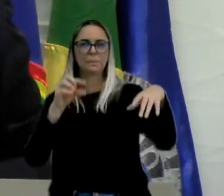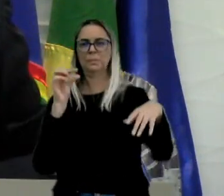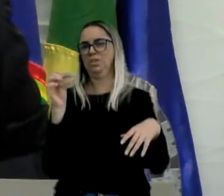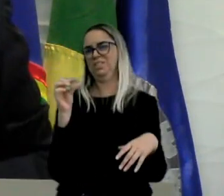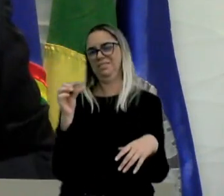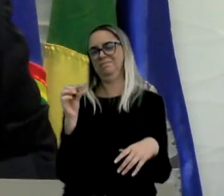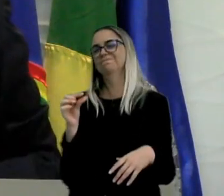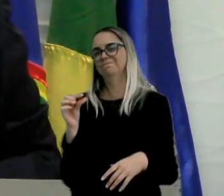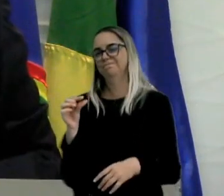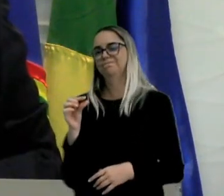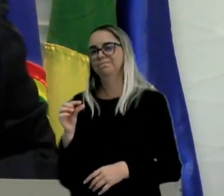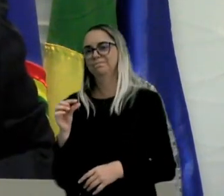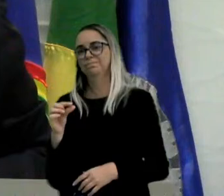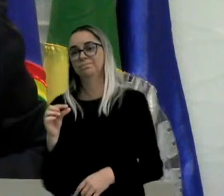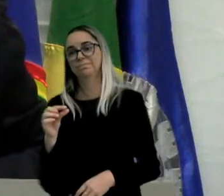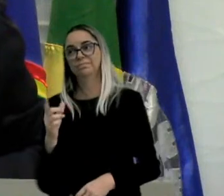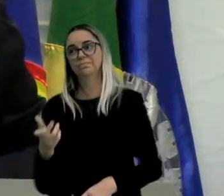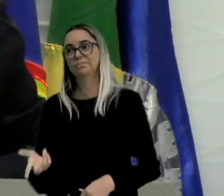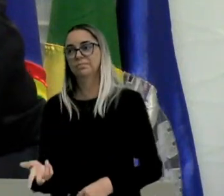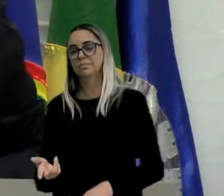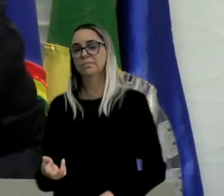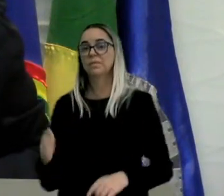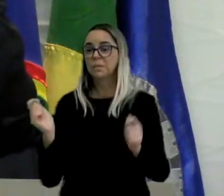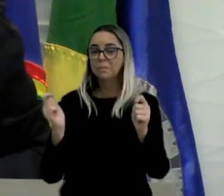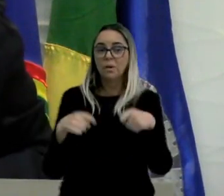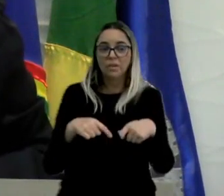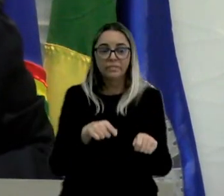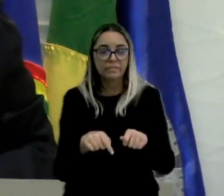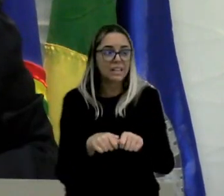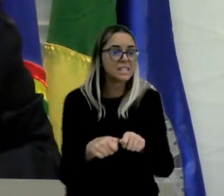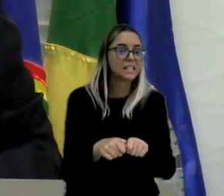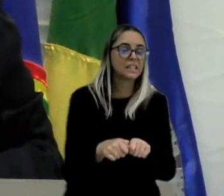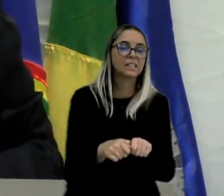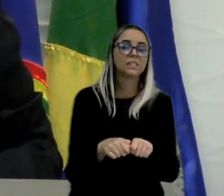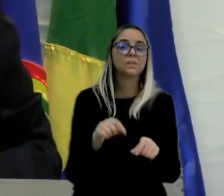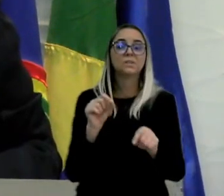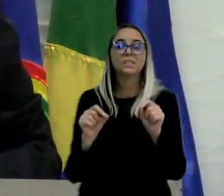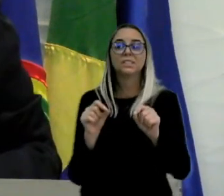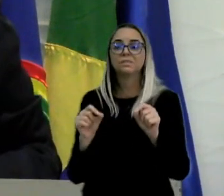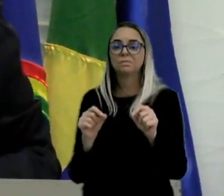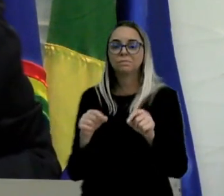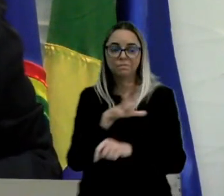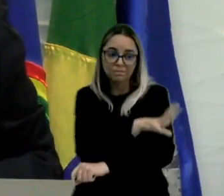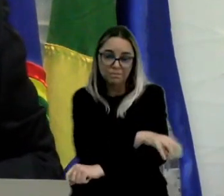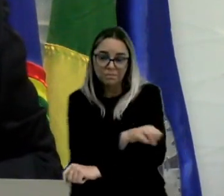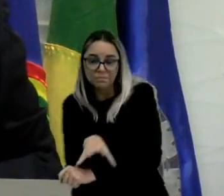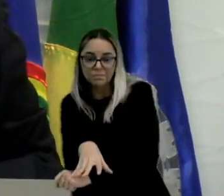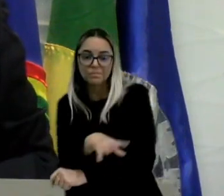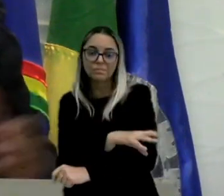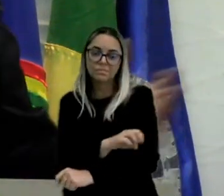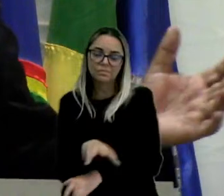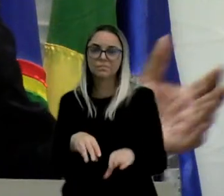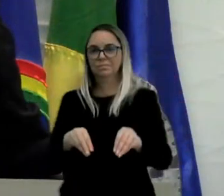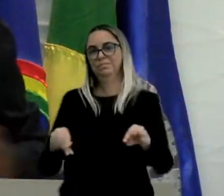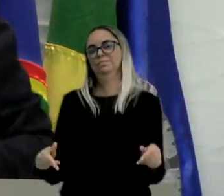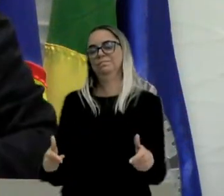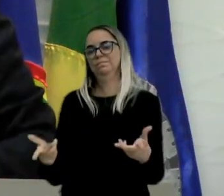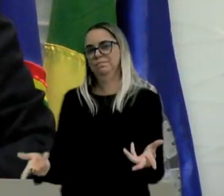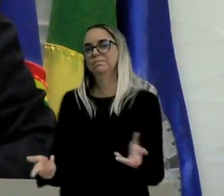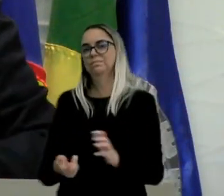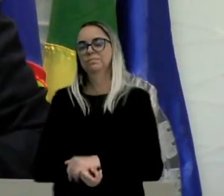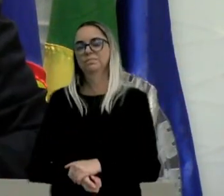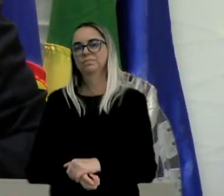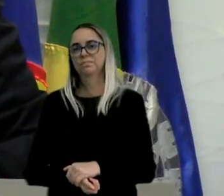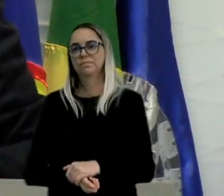poucas para poder a gente fazer essa aração de terra aração de terra que